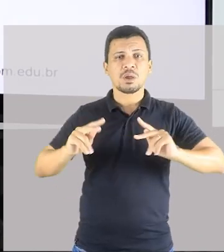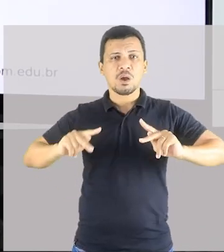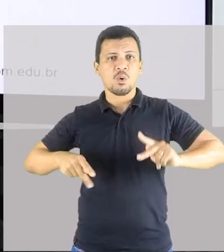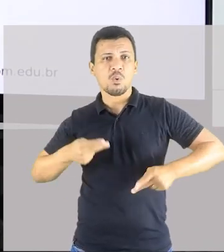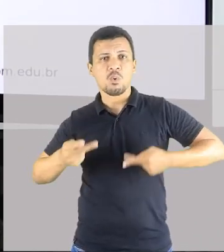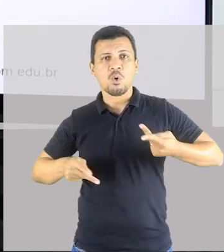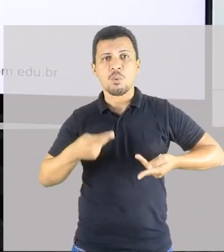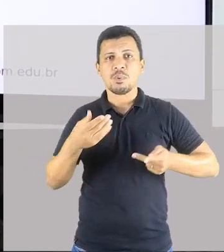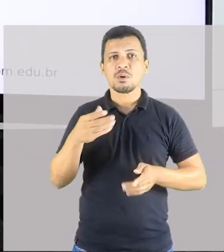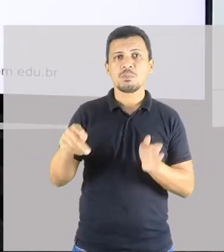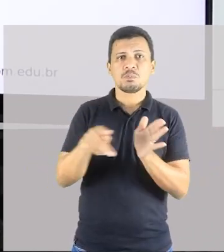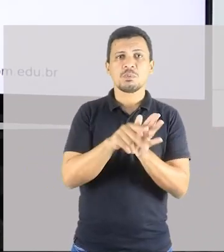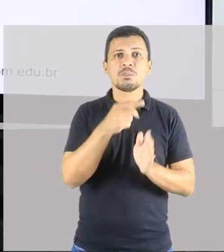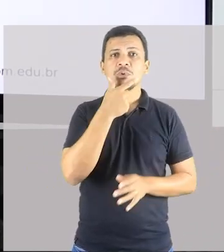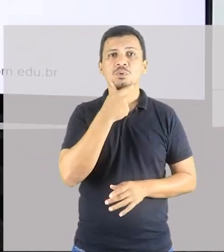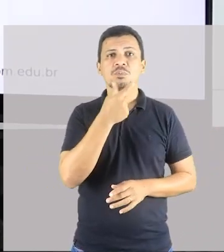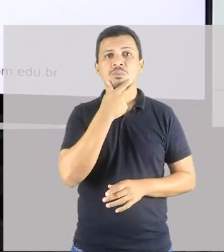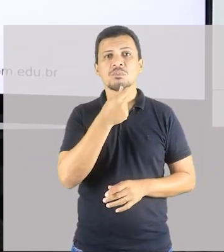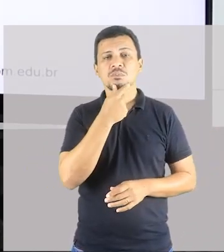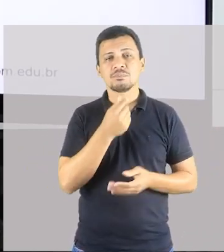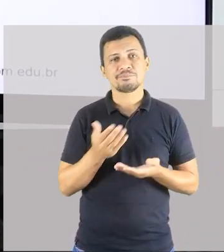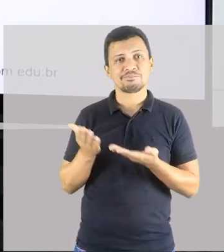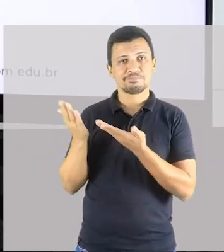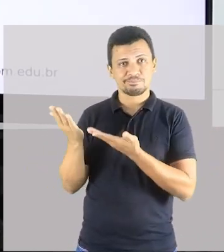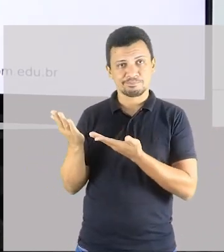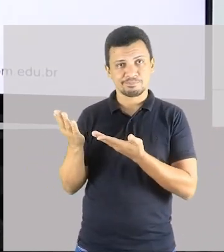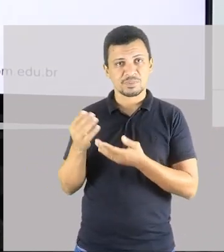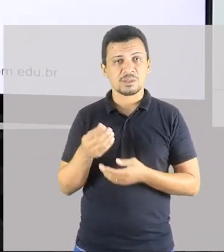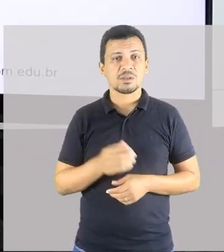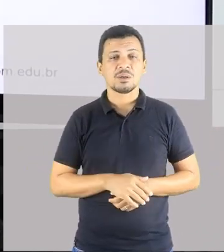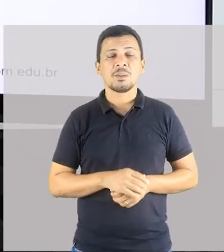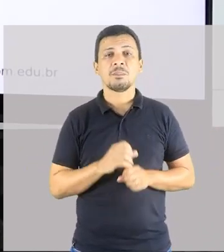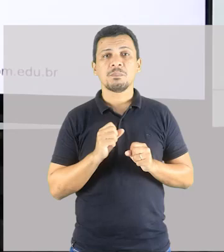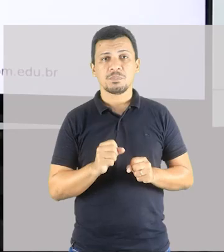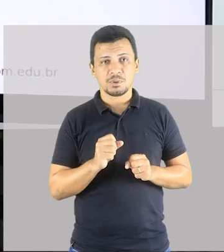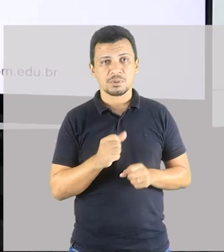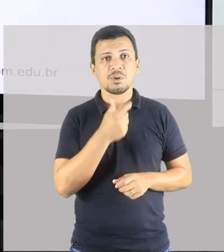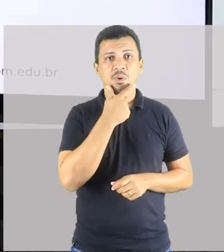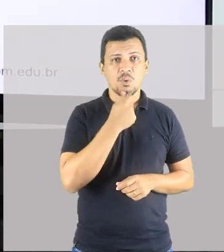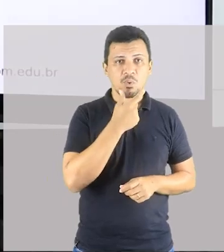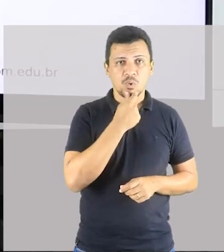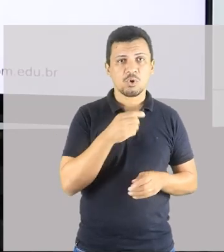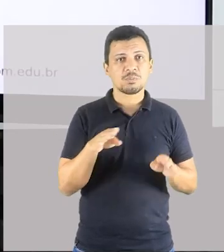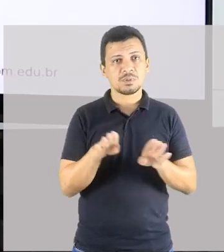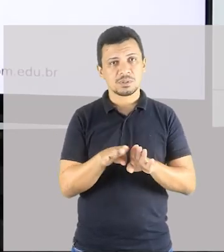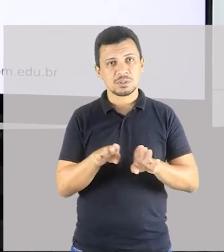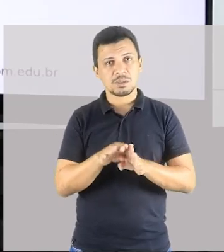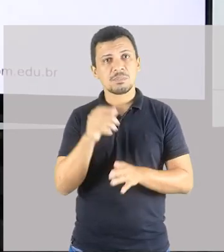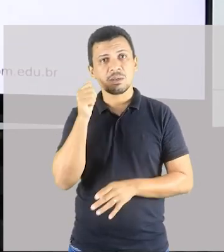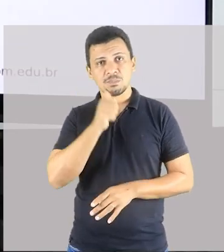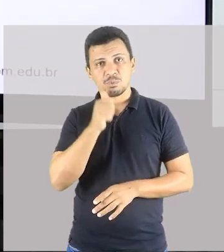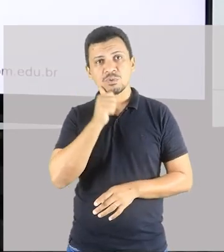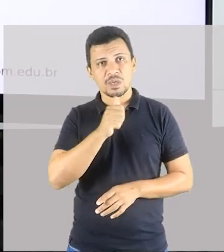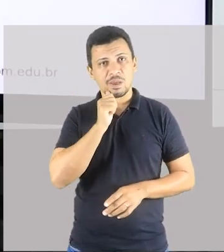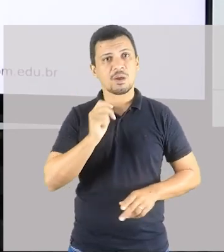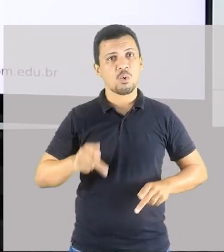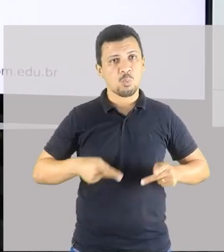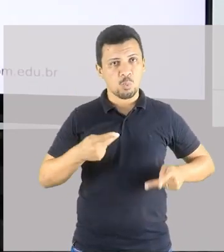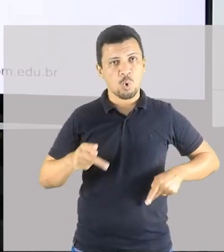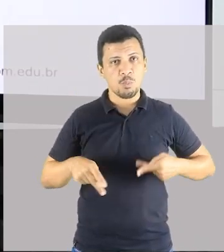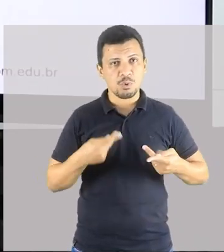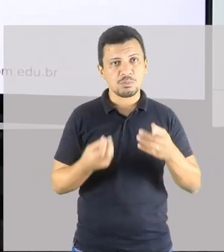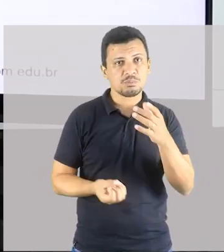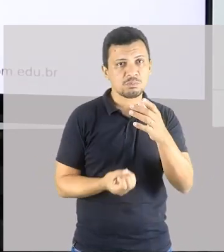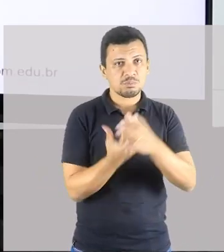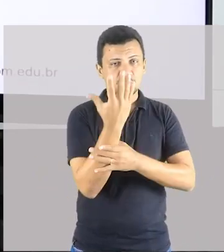que é essa testosterona? É um hormônio, tá, produzido tanto no sexo masculino quanto no sexo feminino, porém,